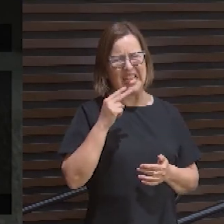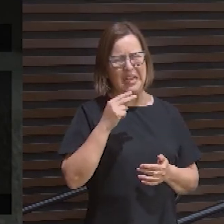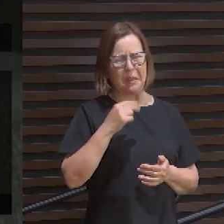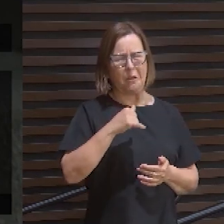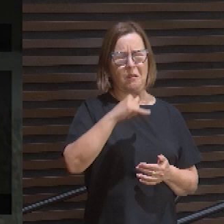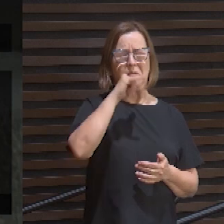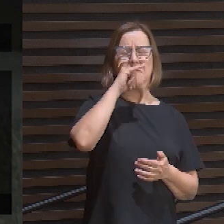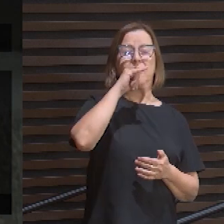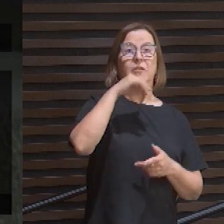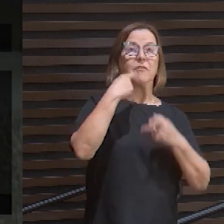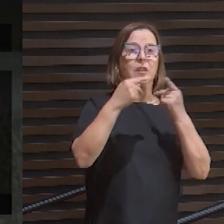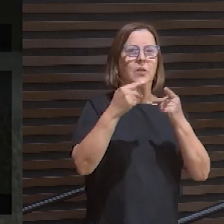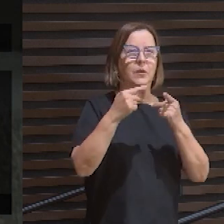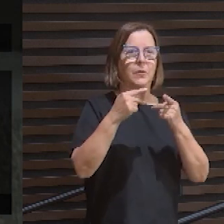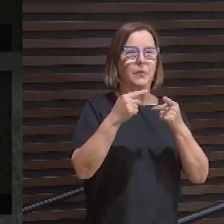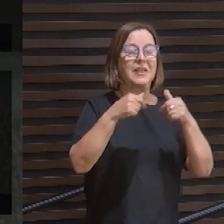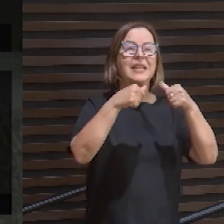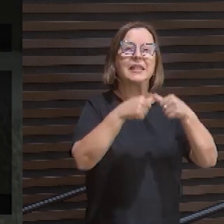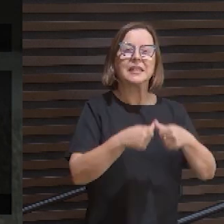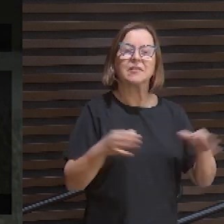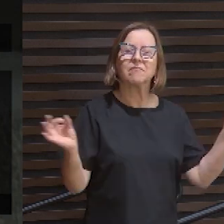Está?